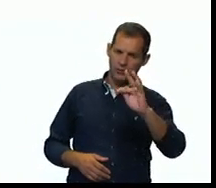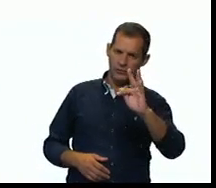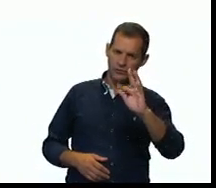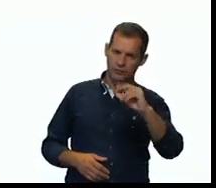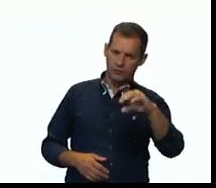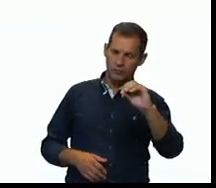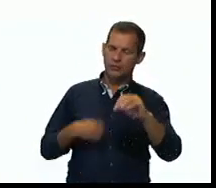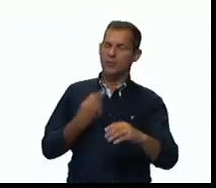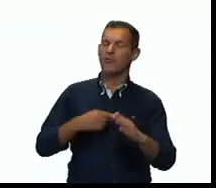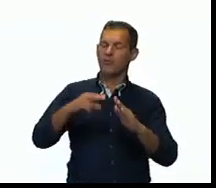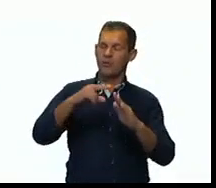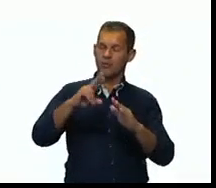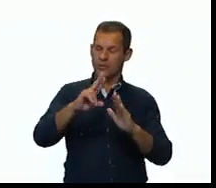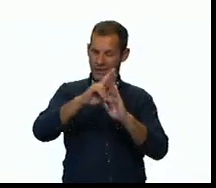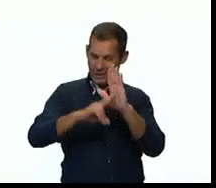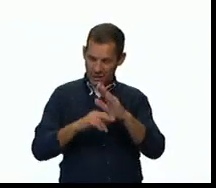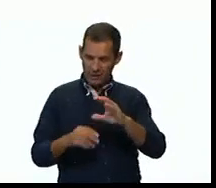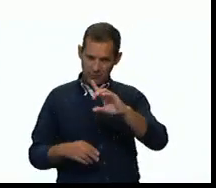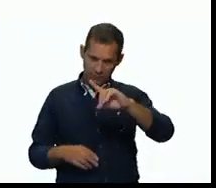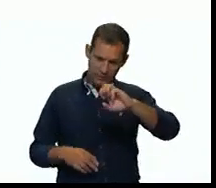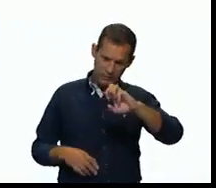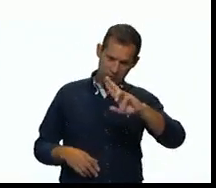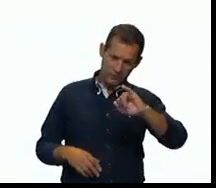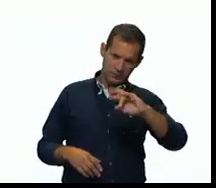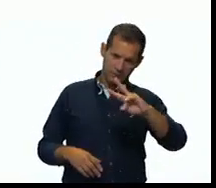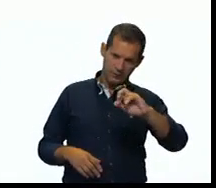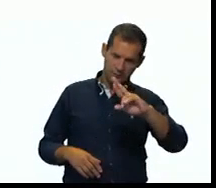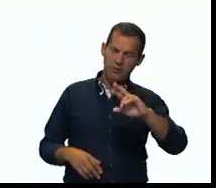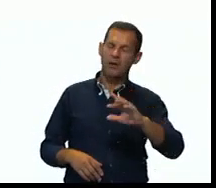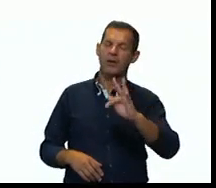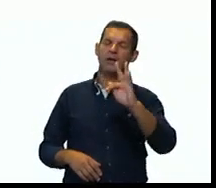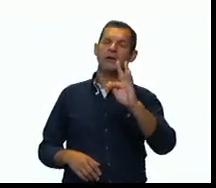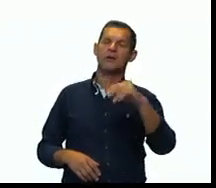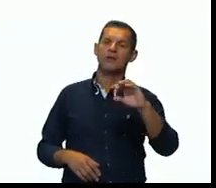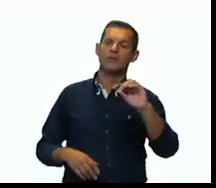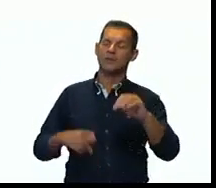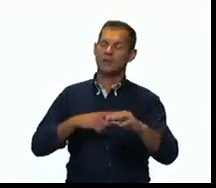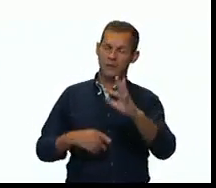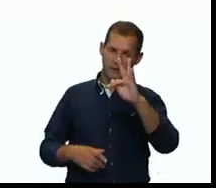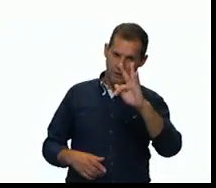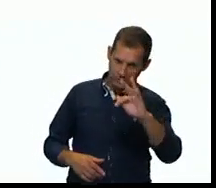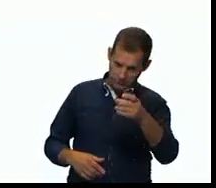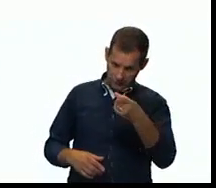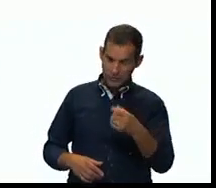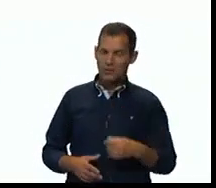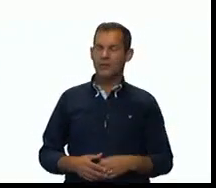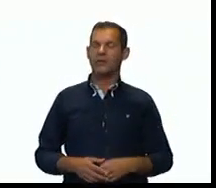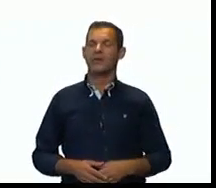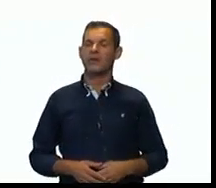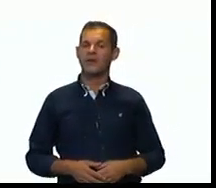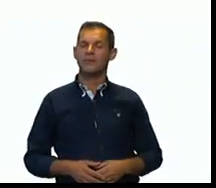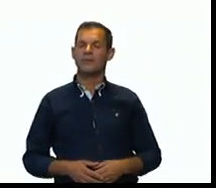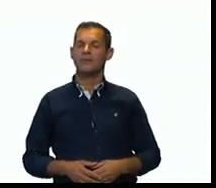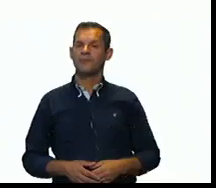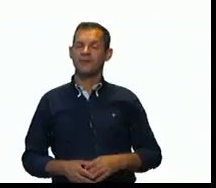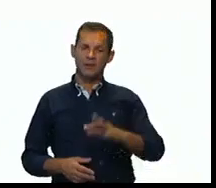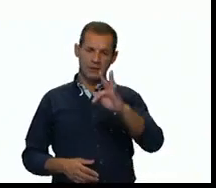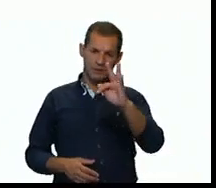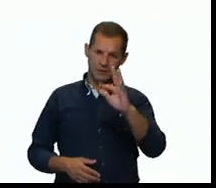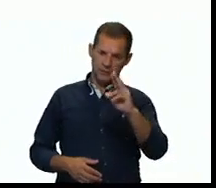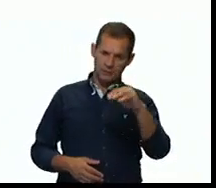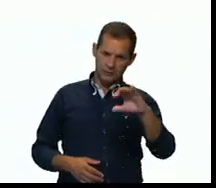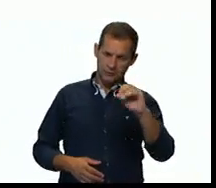para derivar essa função. Então, aqui eu tenho a f' de x, ou seja, a derivada em relação a x da